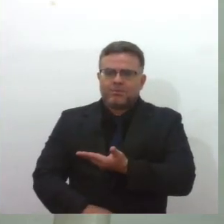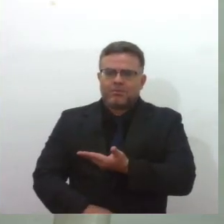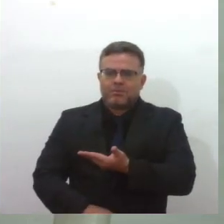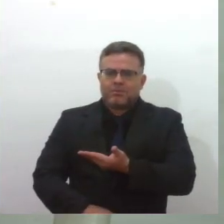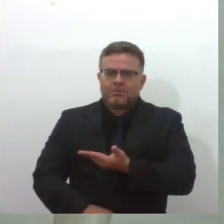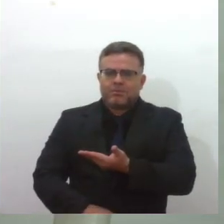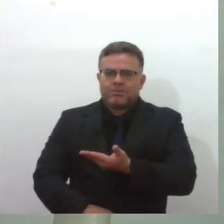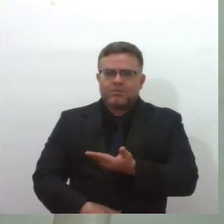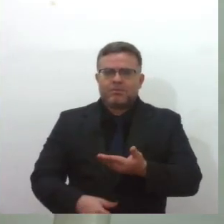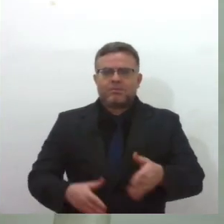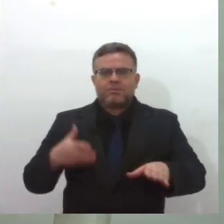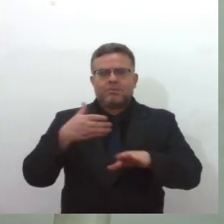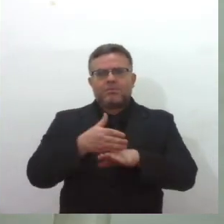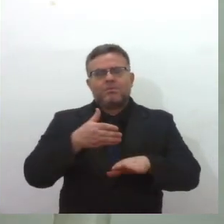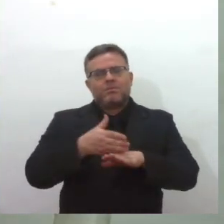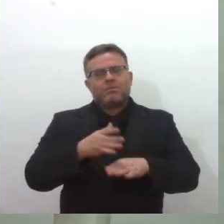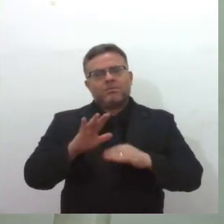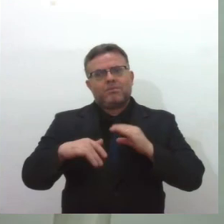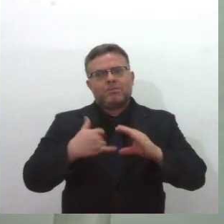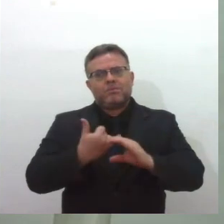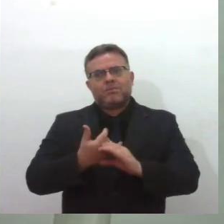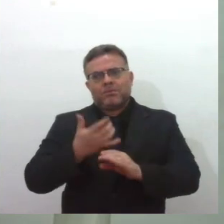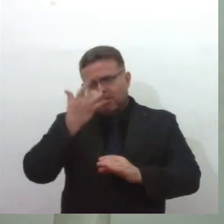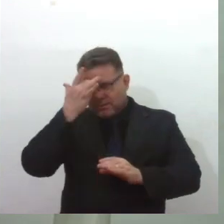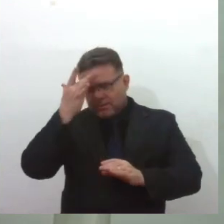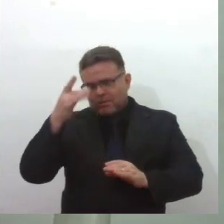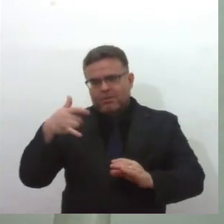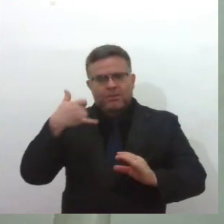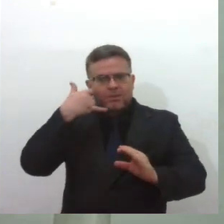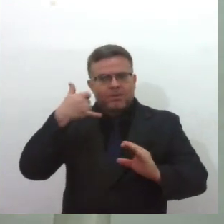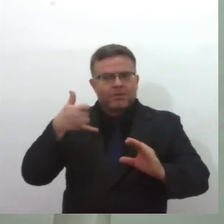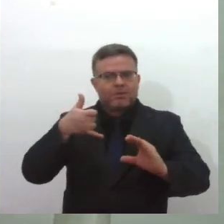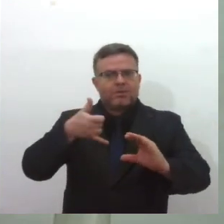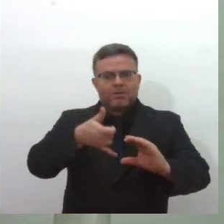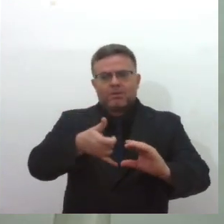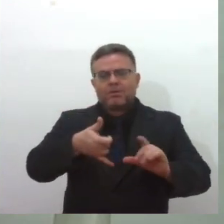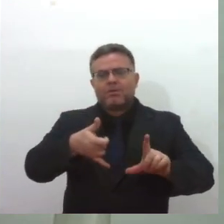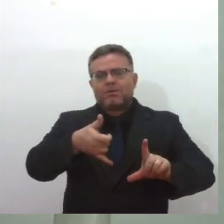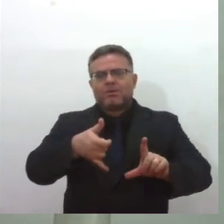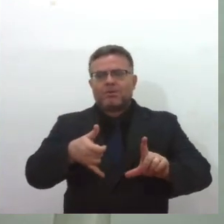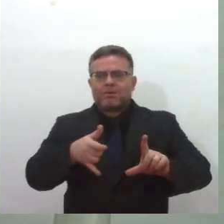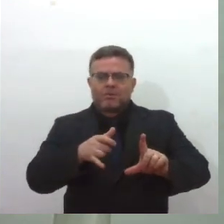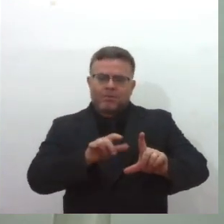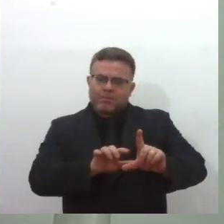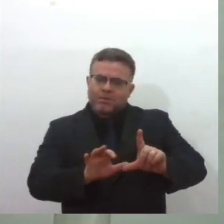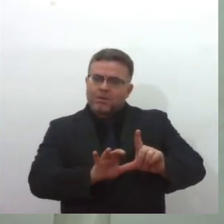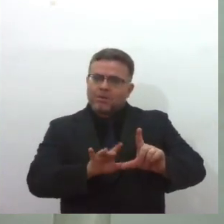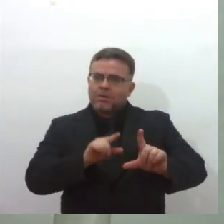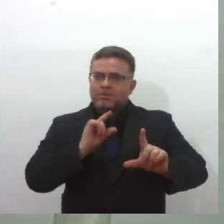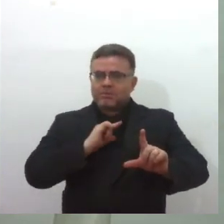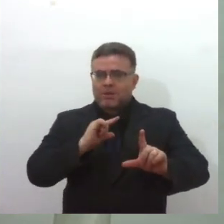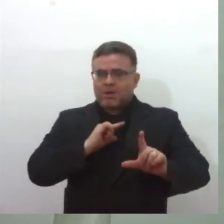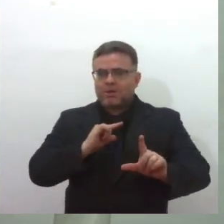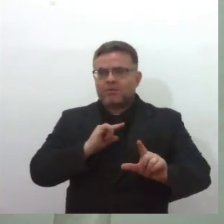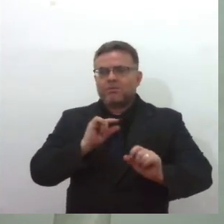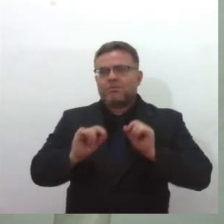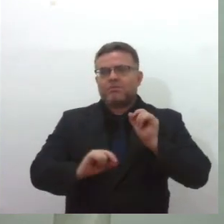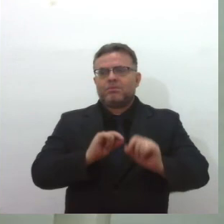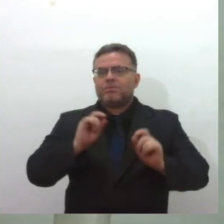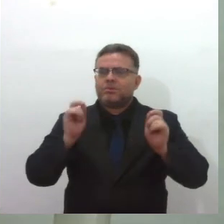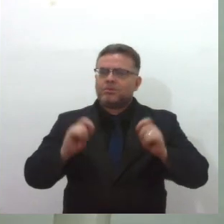@TVLese. Para acessar o nosso canal do YouTube, é só posicionar a câmera do celular no QR Code que aparece do seu lado esquerdo,